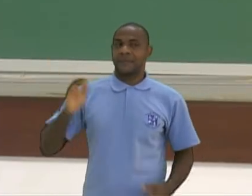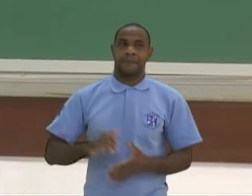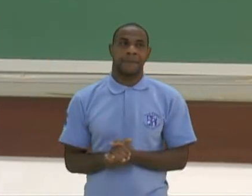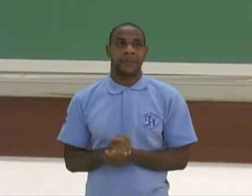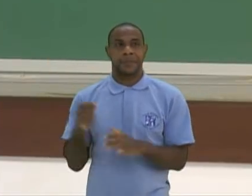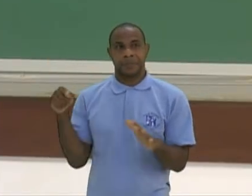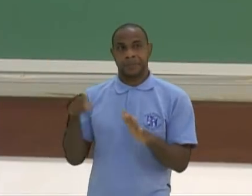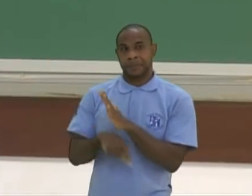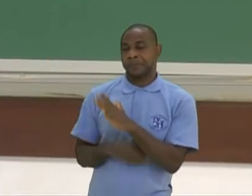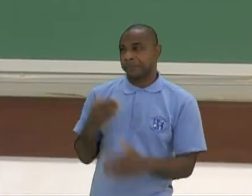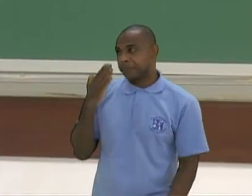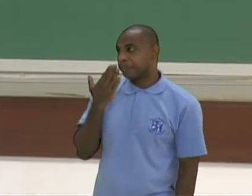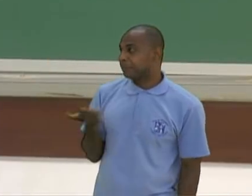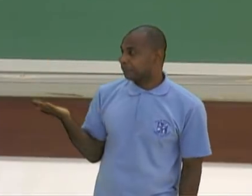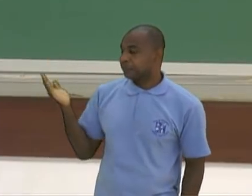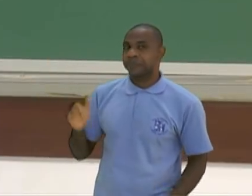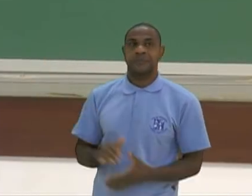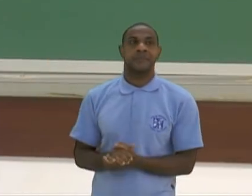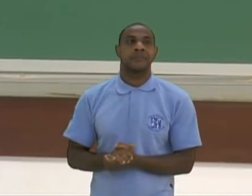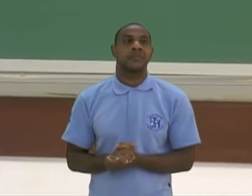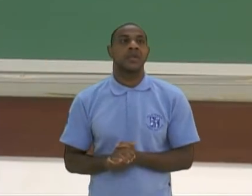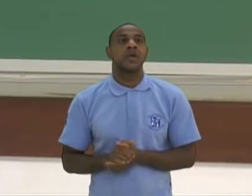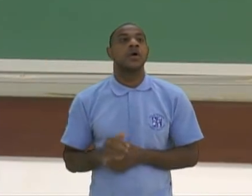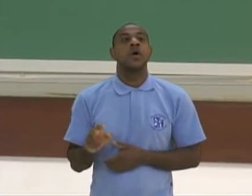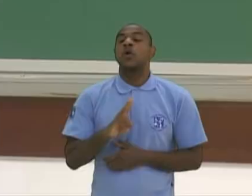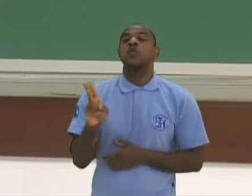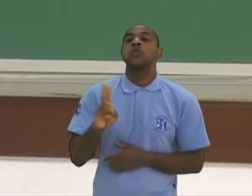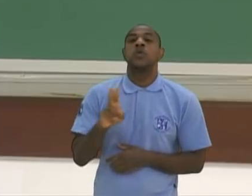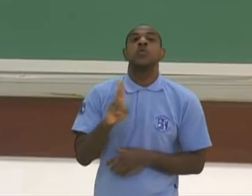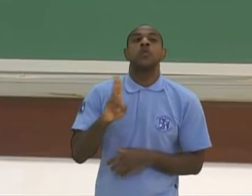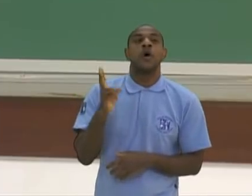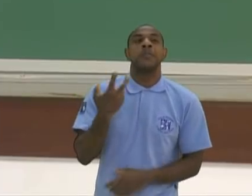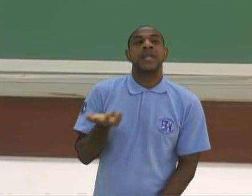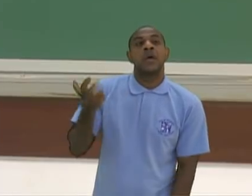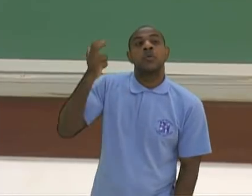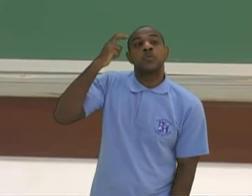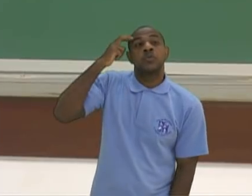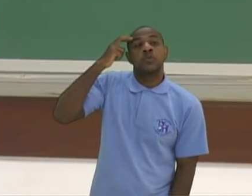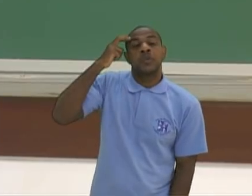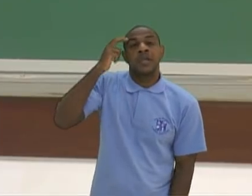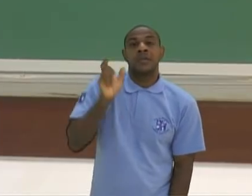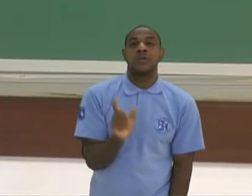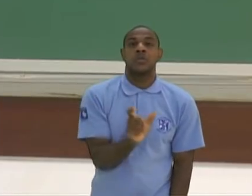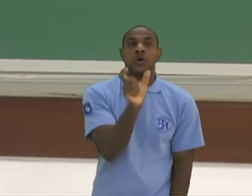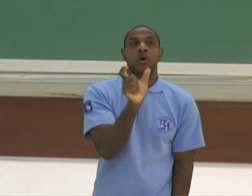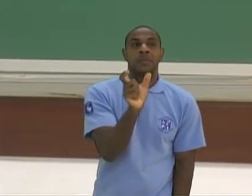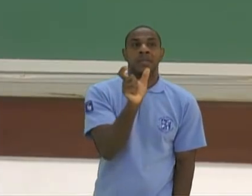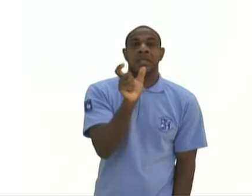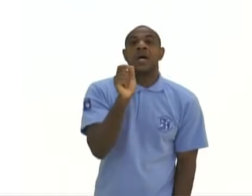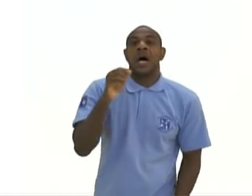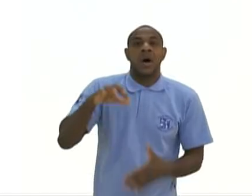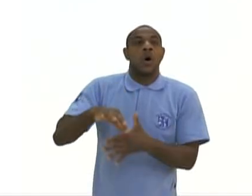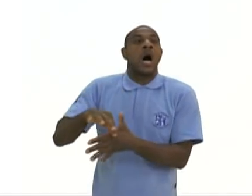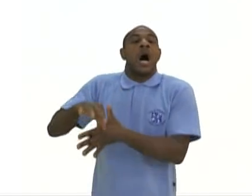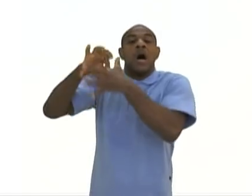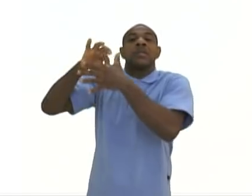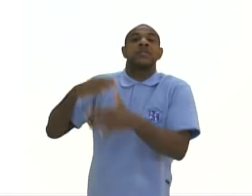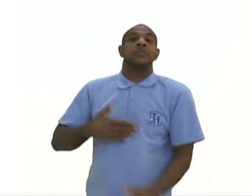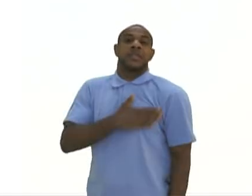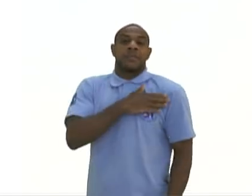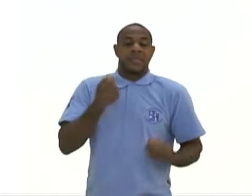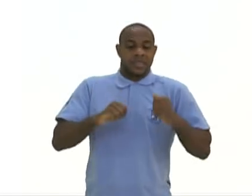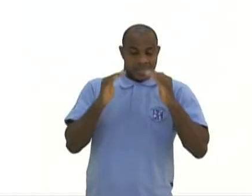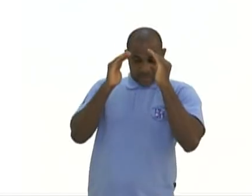Vamos fazer junto essa. Nome dado na cultura germânica a um grupo de guerreiros unidos a um chefe militar, a quem devia servir e